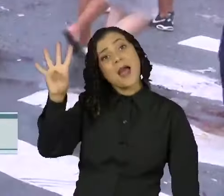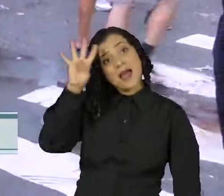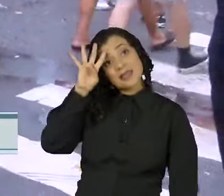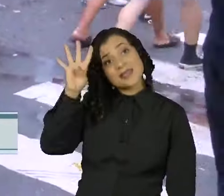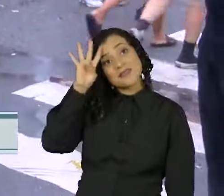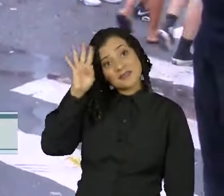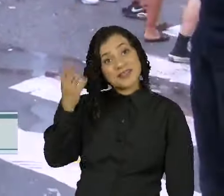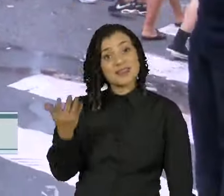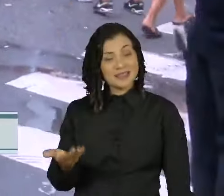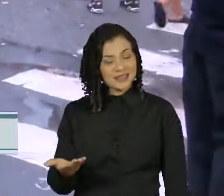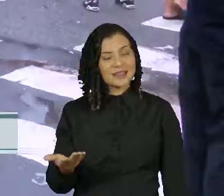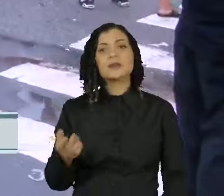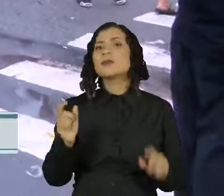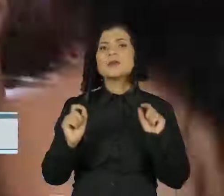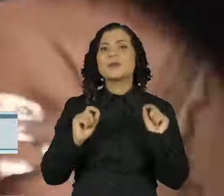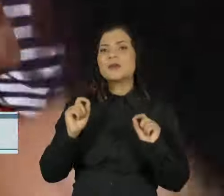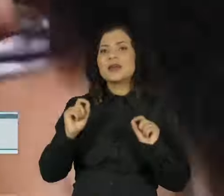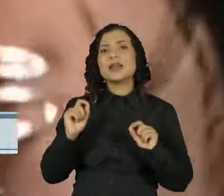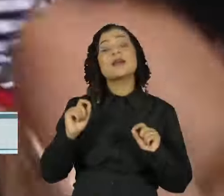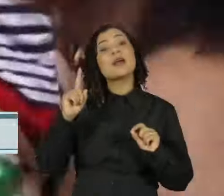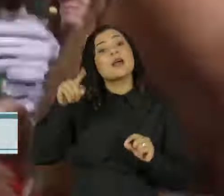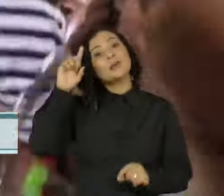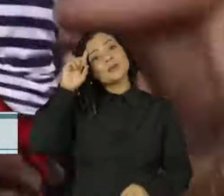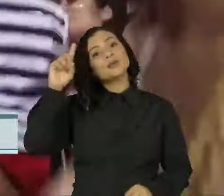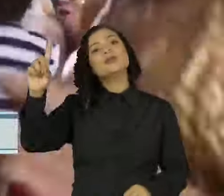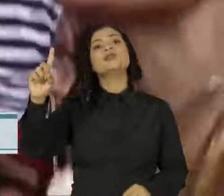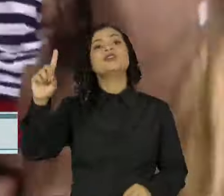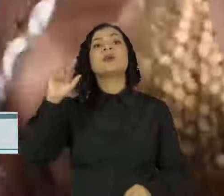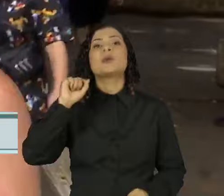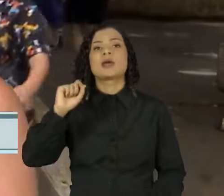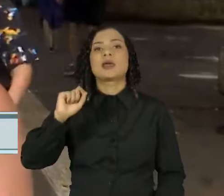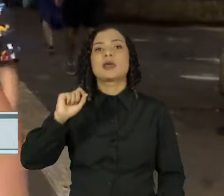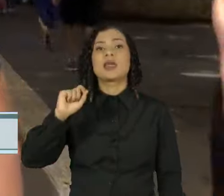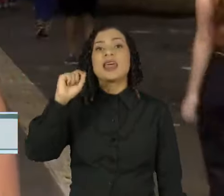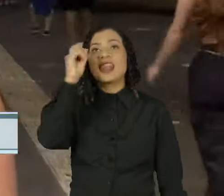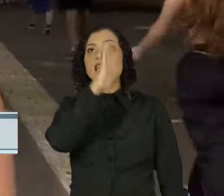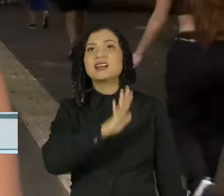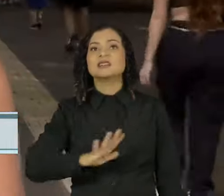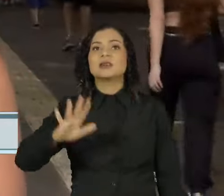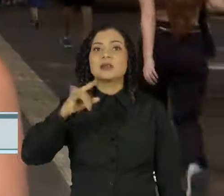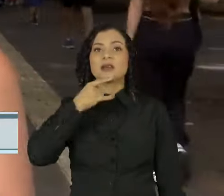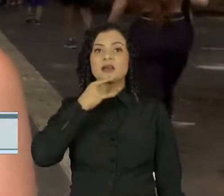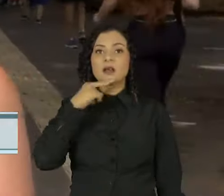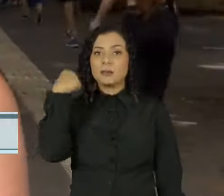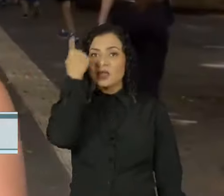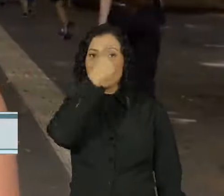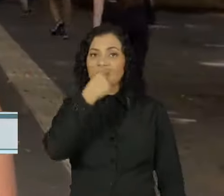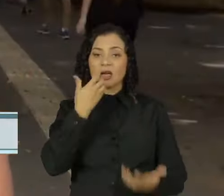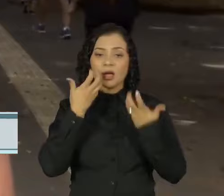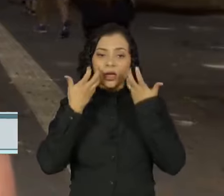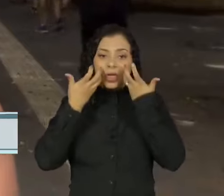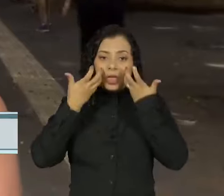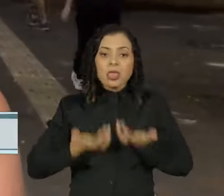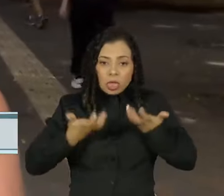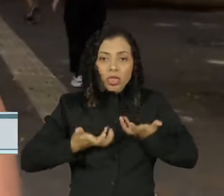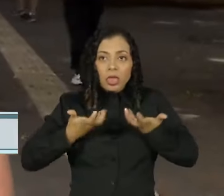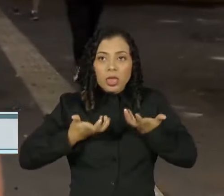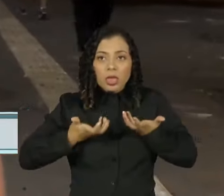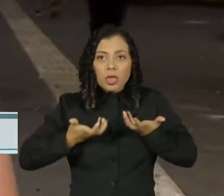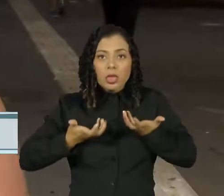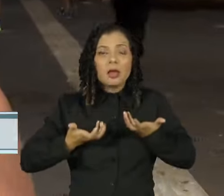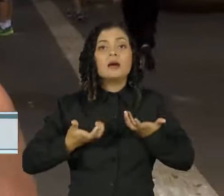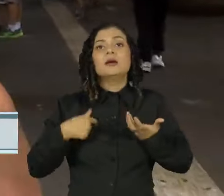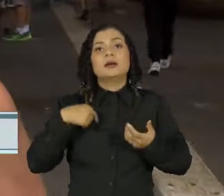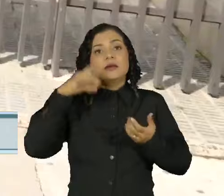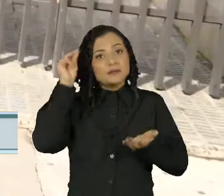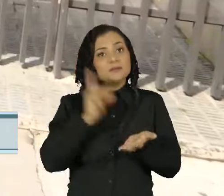poderia muito bem ser chamada de Dia Nacional da Ressaca. É só olhar para minha cara e ver que está derrotado. Eu estou super